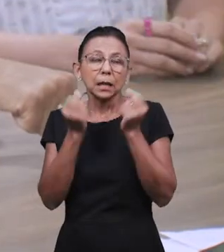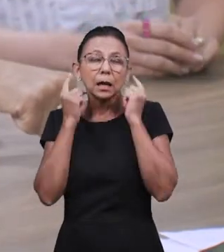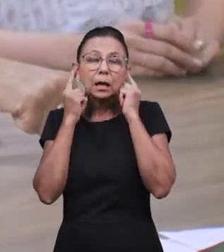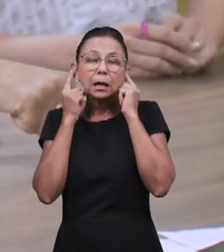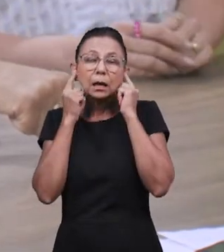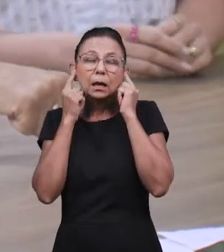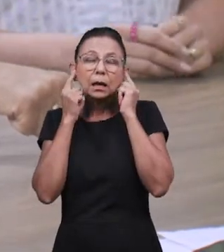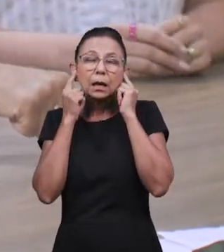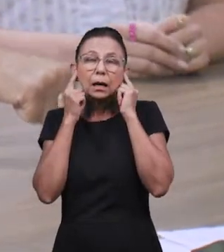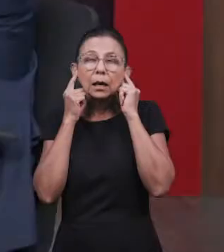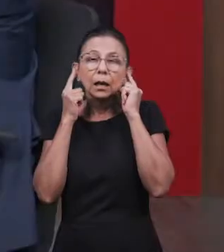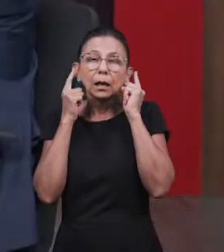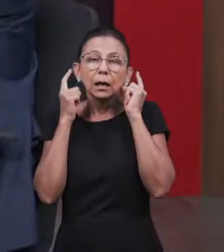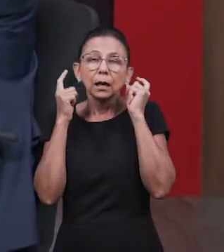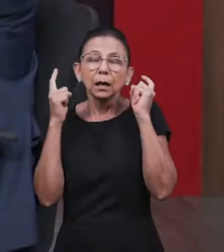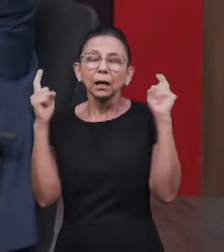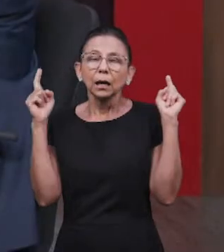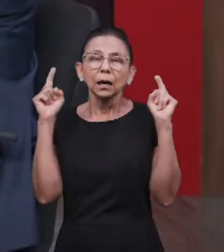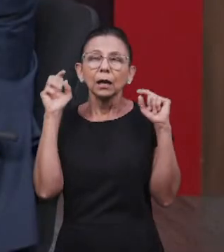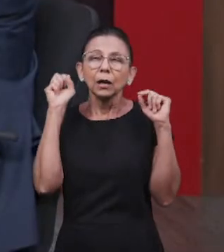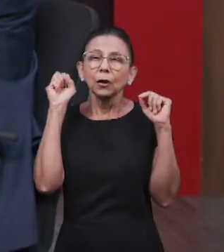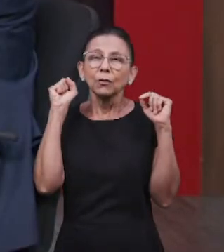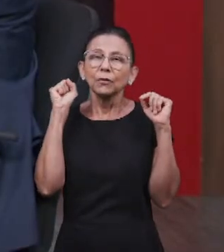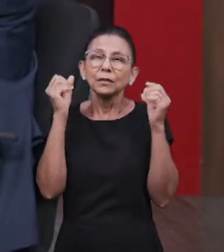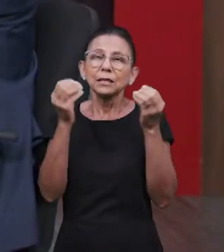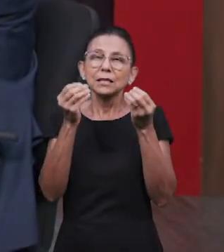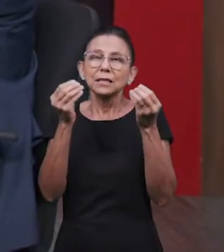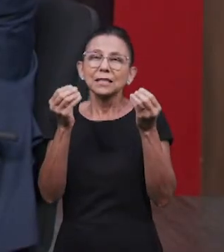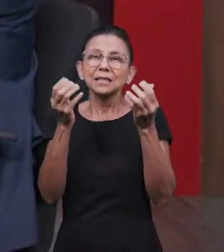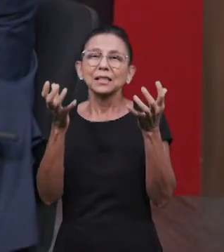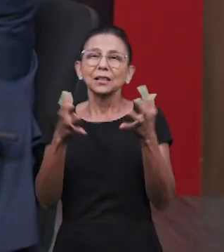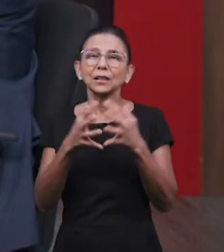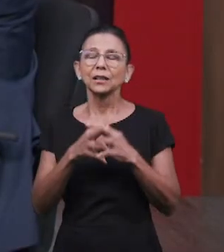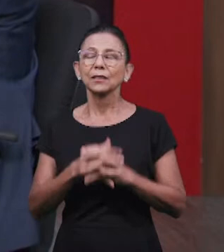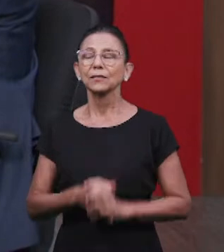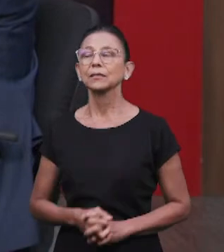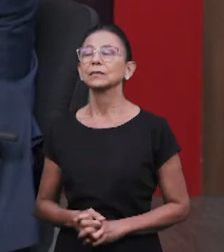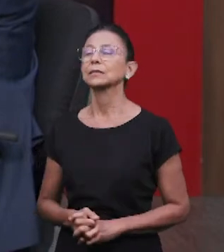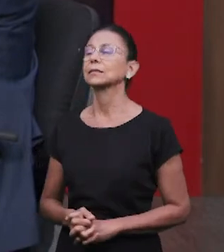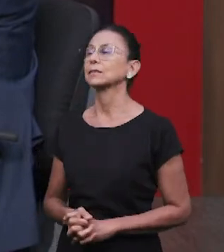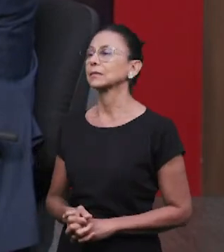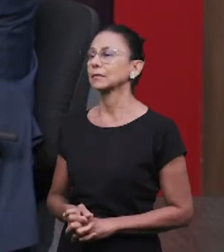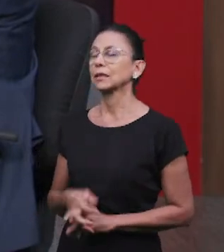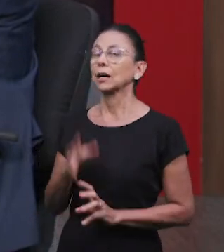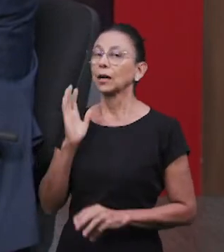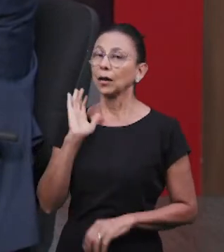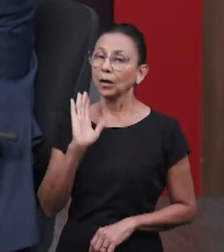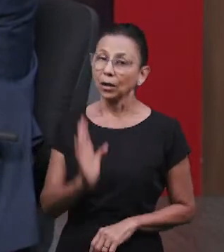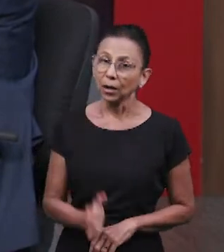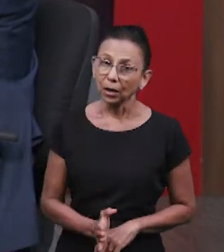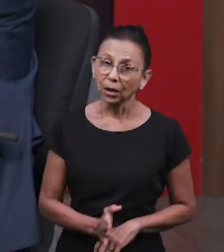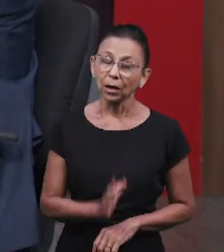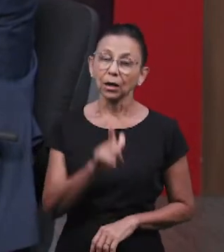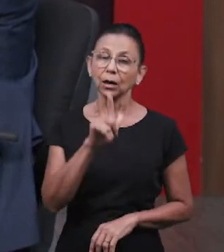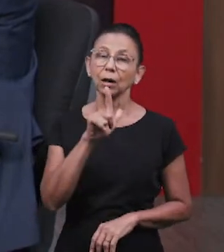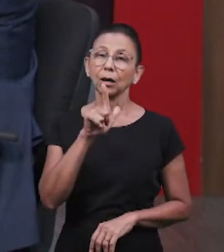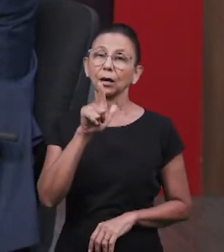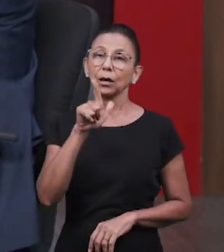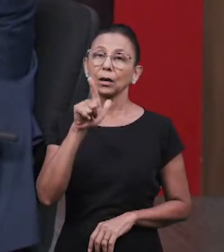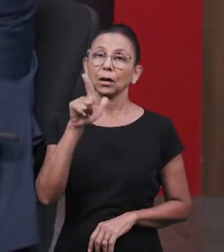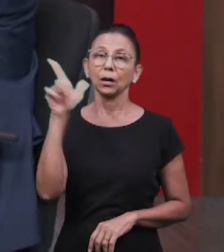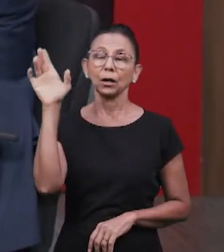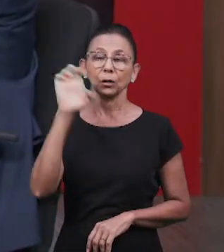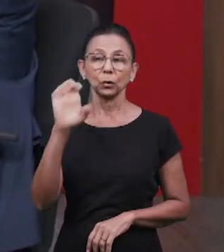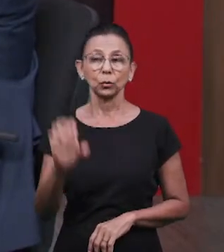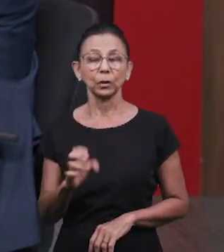ali, naquele volume. Hipersensível. A gente precisa terminar por causa da hora. Eu falei pra você, Luiz, esse tema a gente fica 2